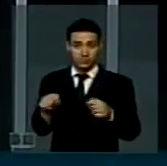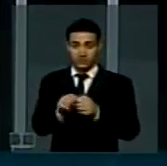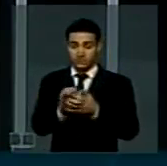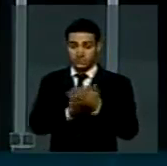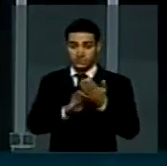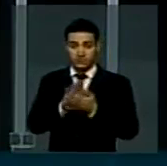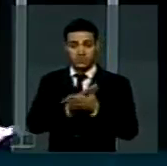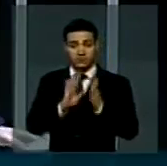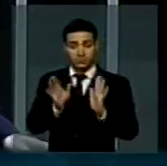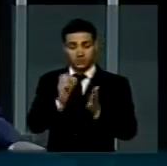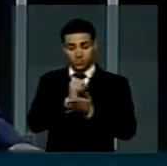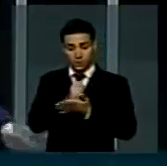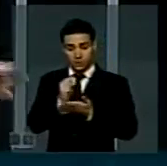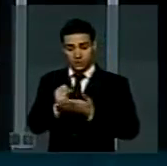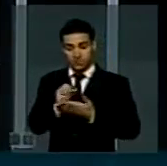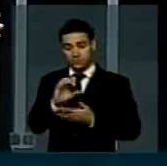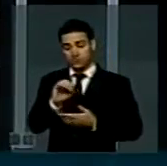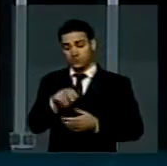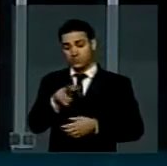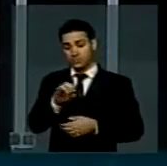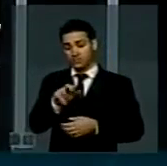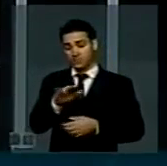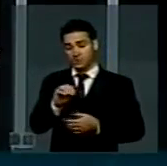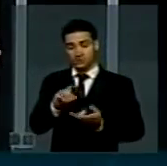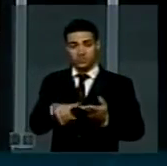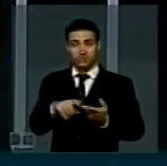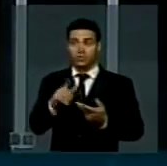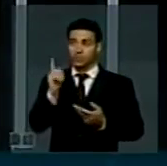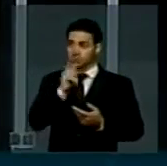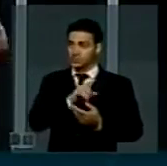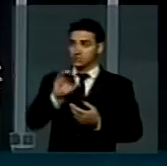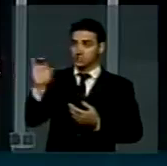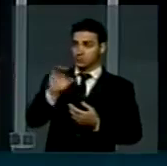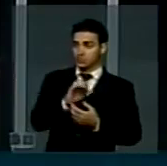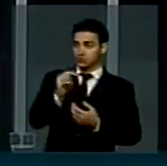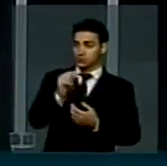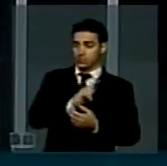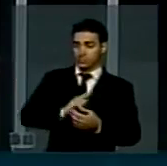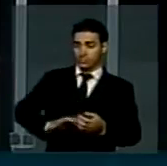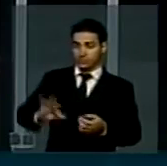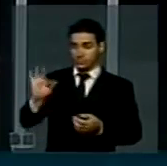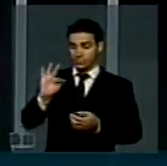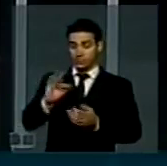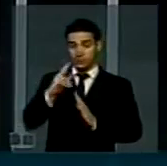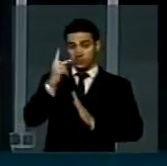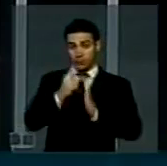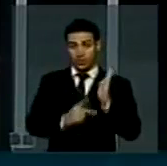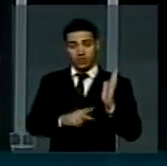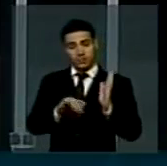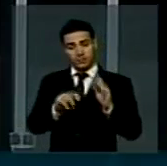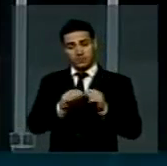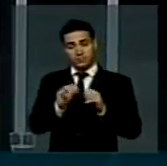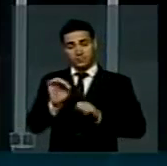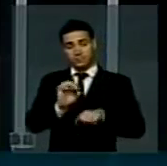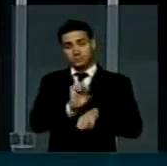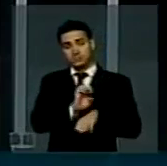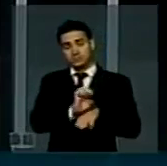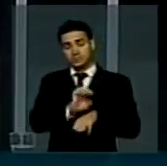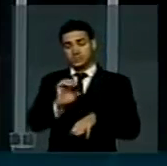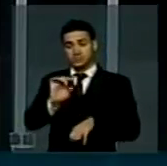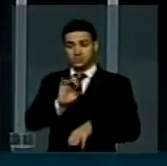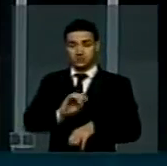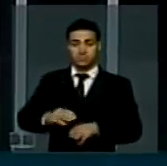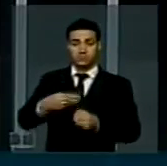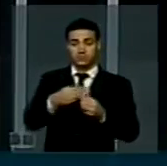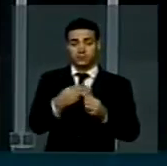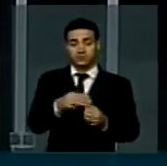dos convênios, se os recursos são alocados no governo federal com seus programas para serem executados por estados e municípios,